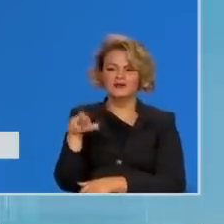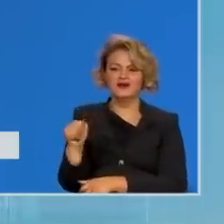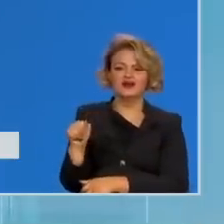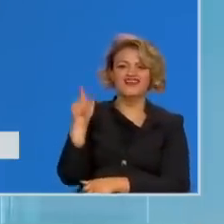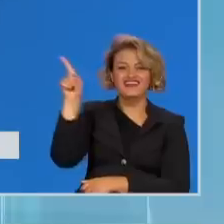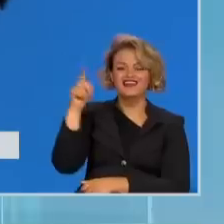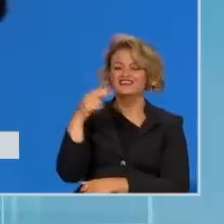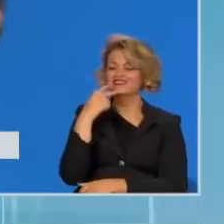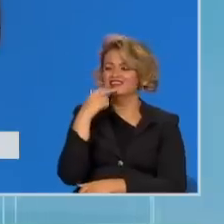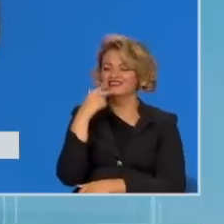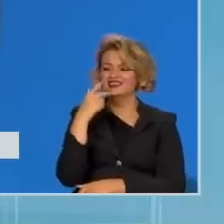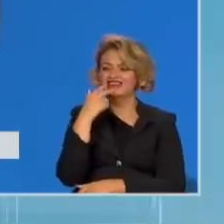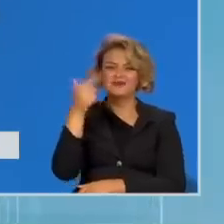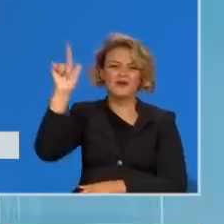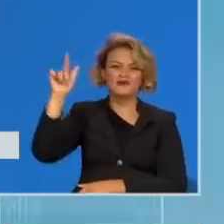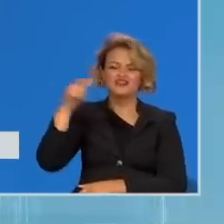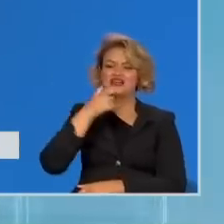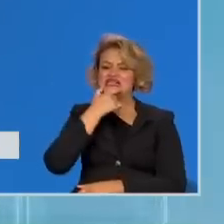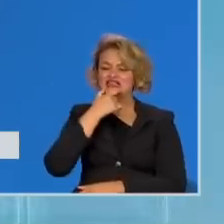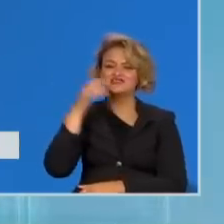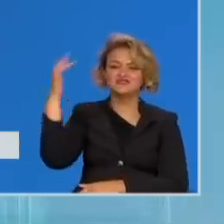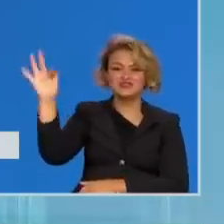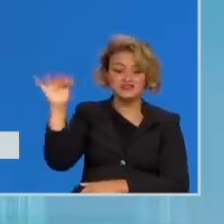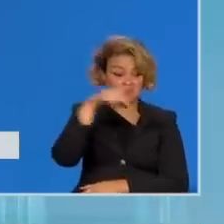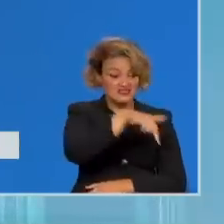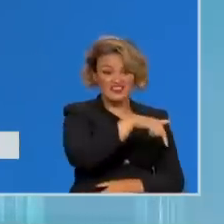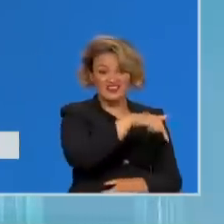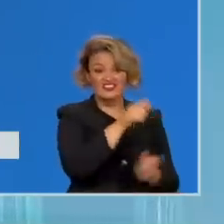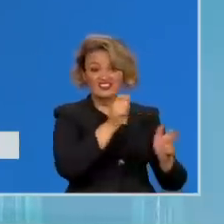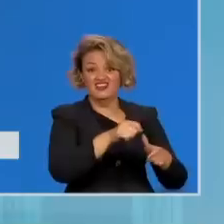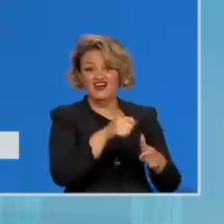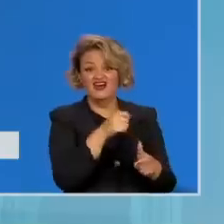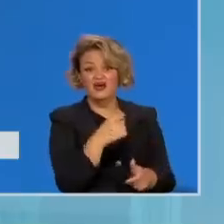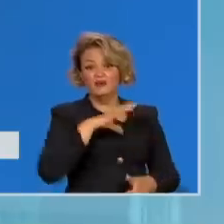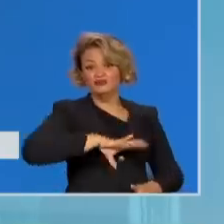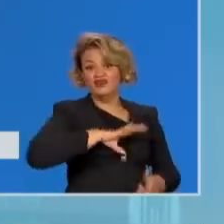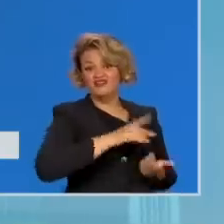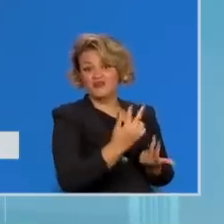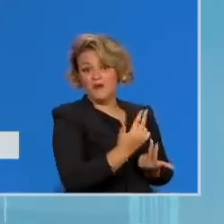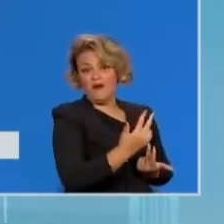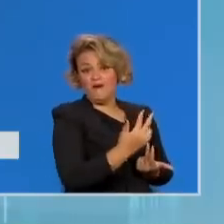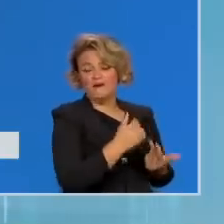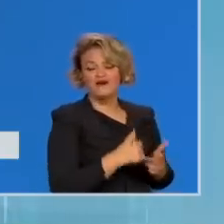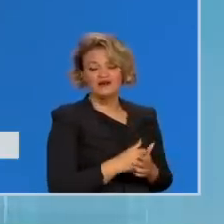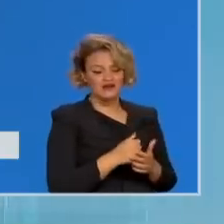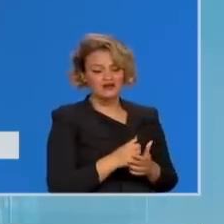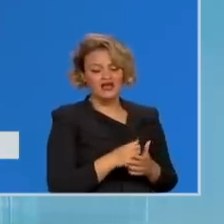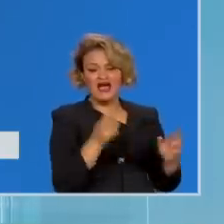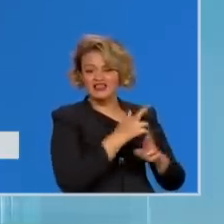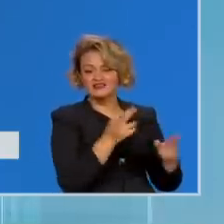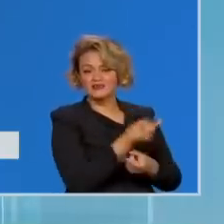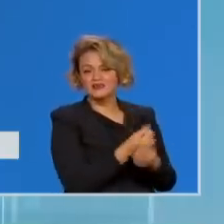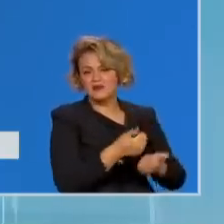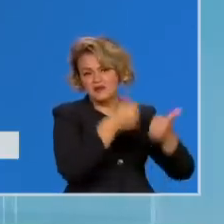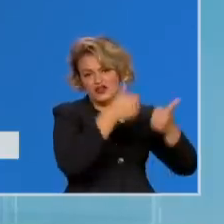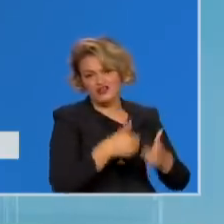relações fraternas com o país. No entanto, não teve a atenção do ex-presidente da República, provavelmente por uma disputa por visões ideológicas diferentes